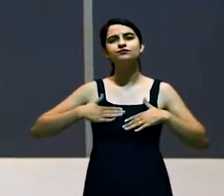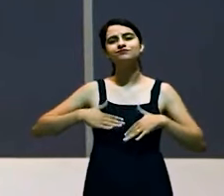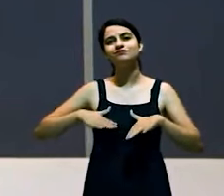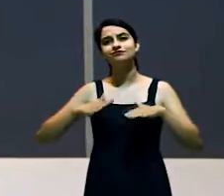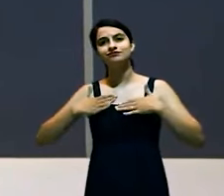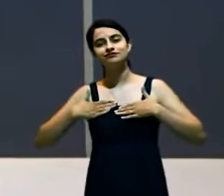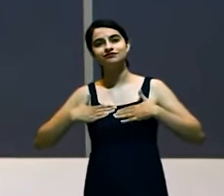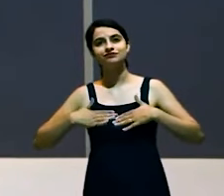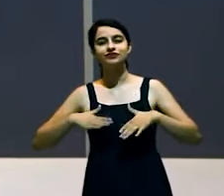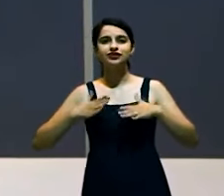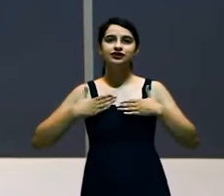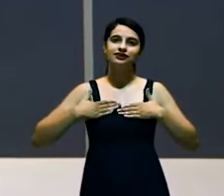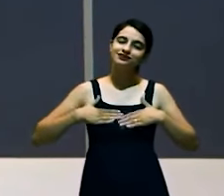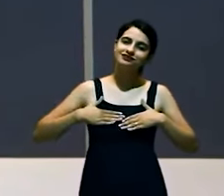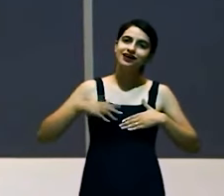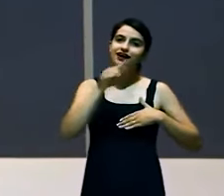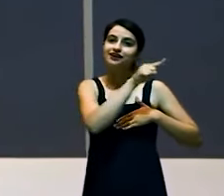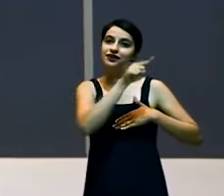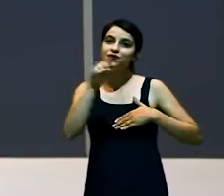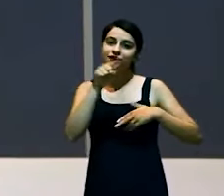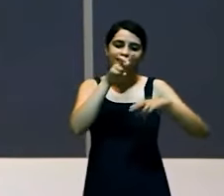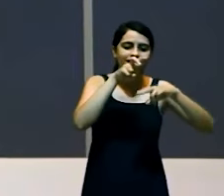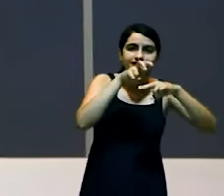Que você procurasse um lugarzinho para sentar.